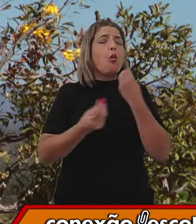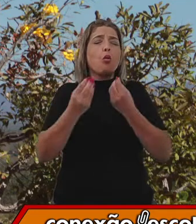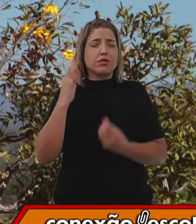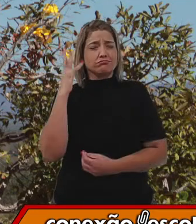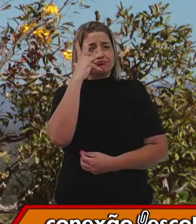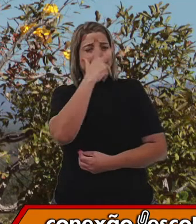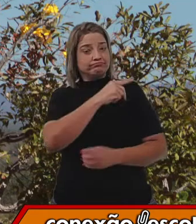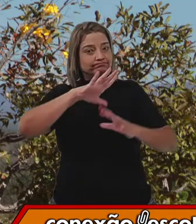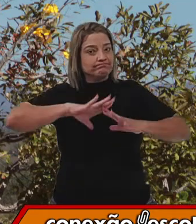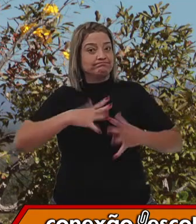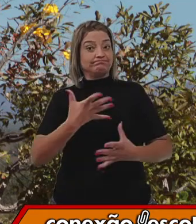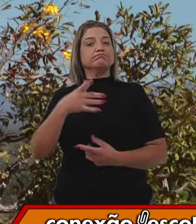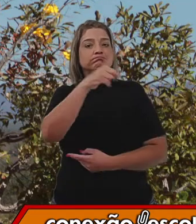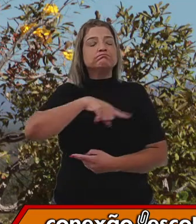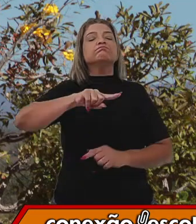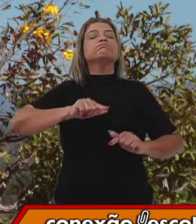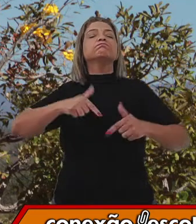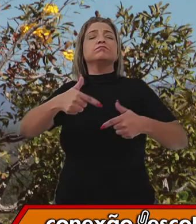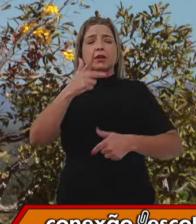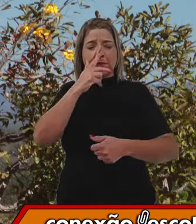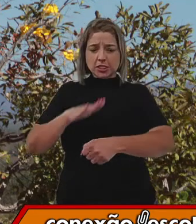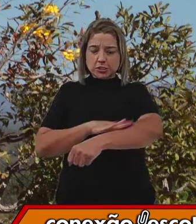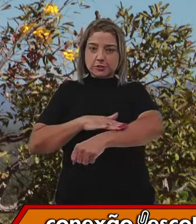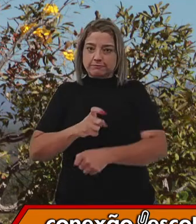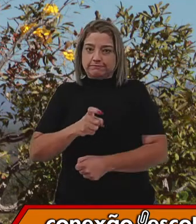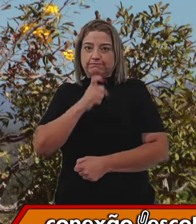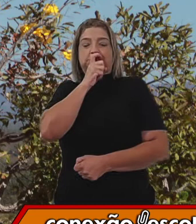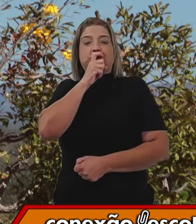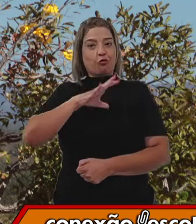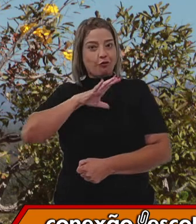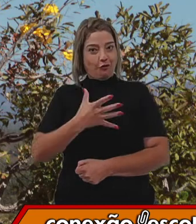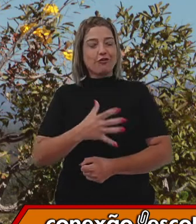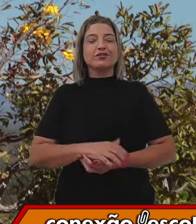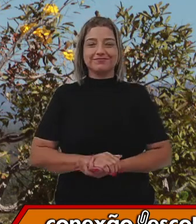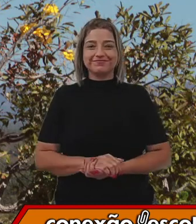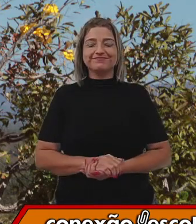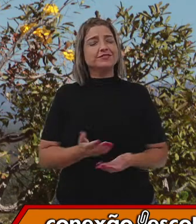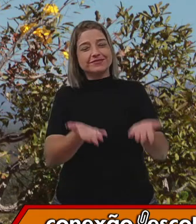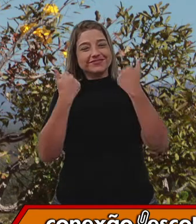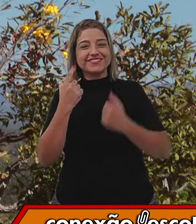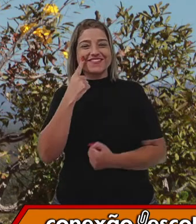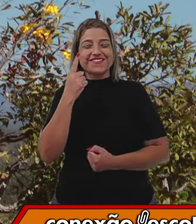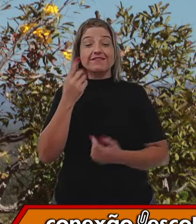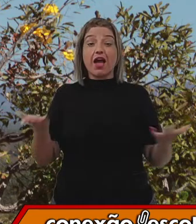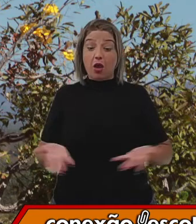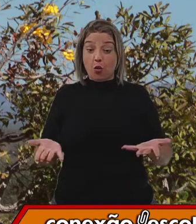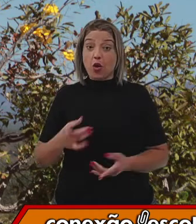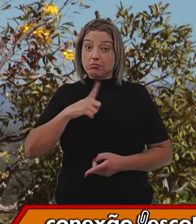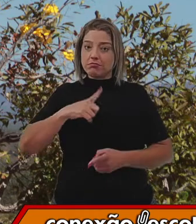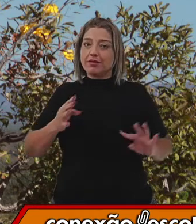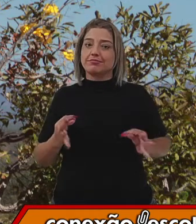beleza, coragem, audácia e sangue frio. Venha comigo! Atualmente, a tecnologia ajuda